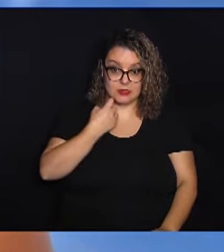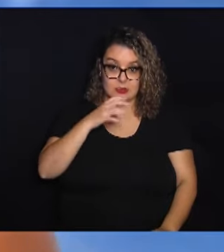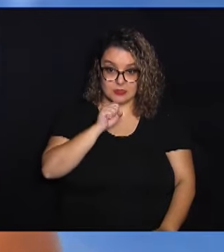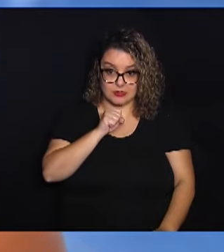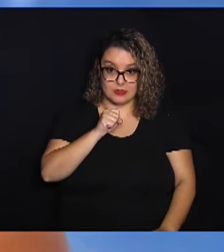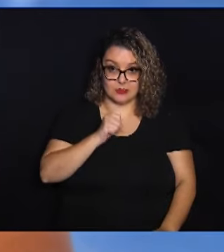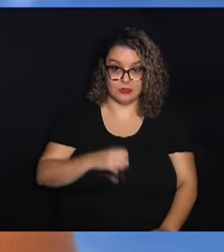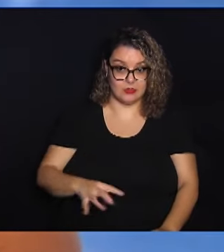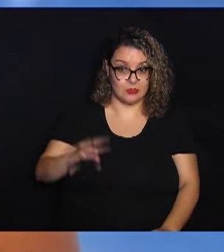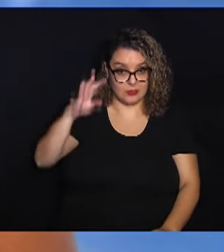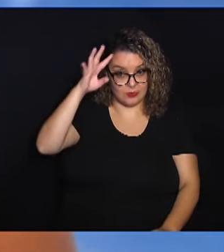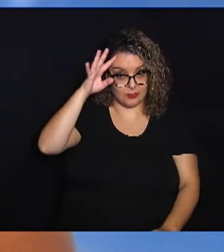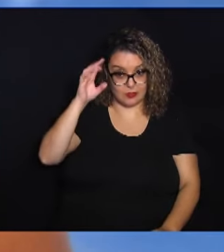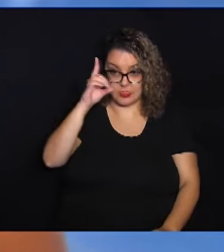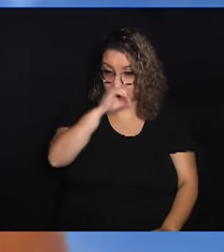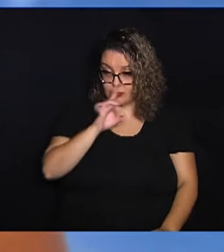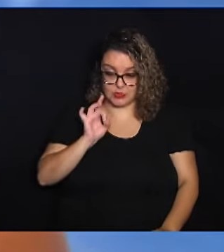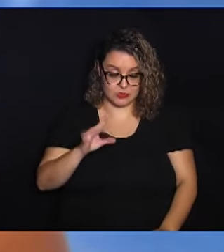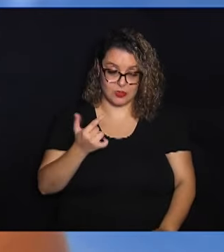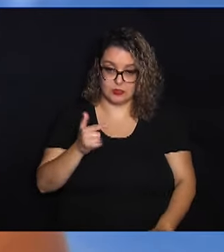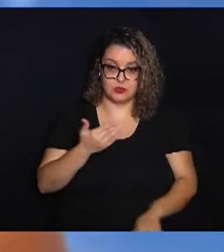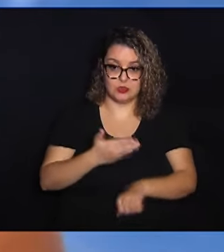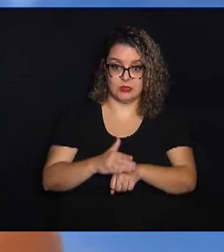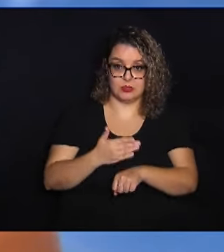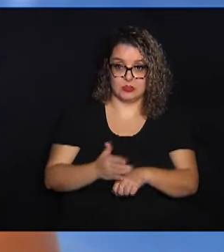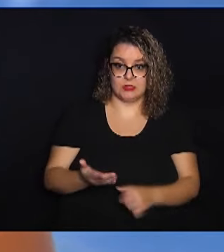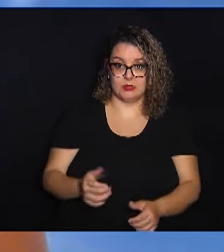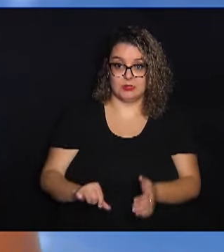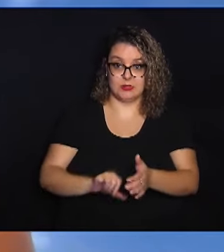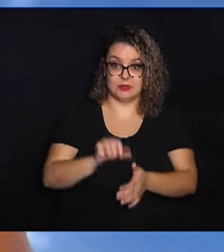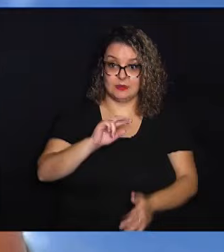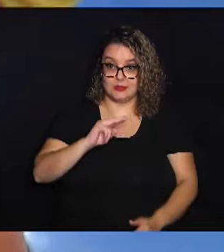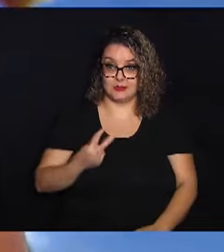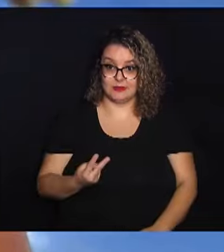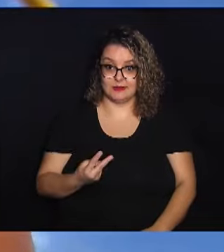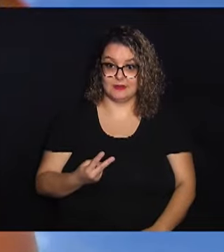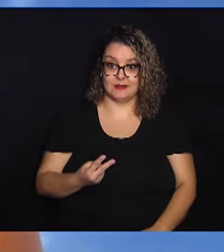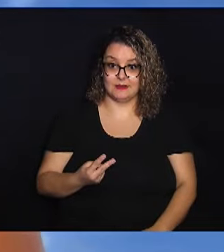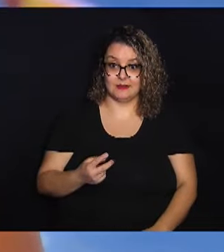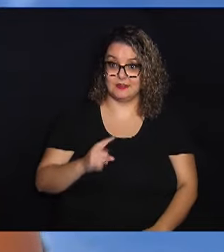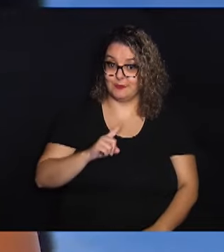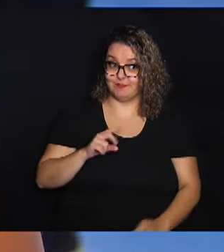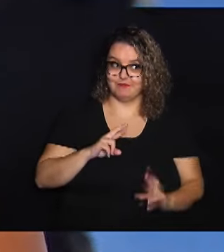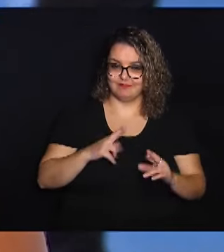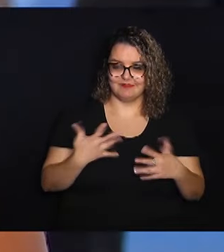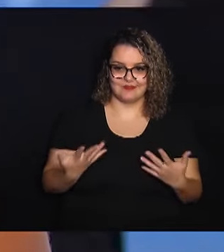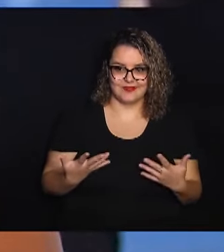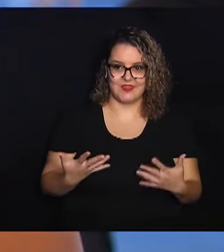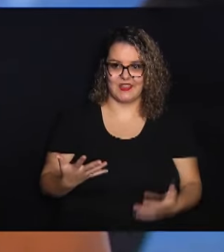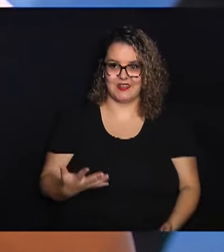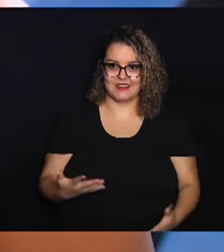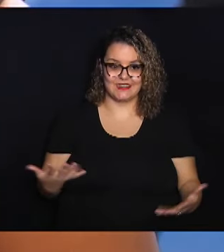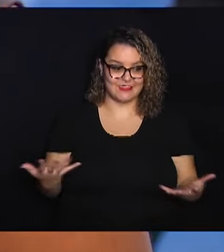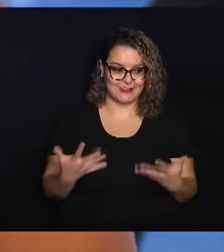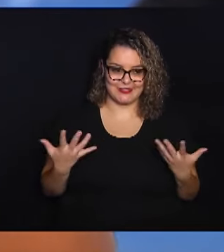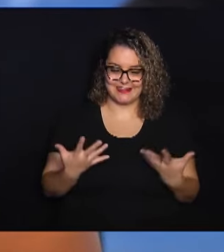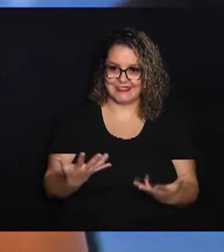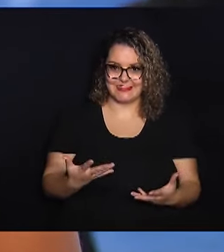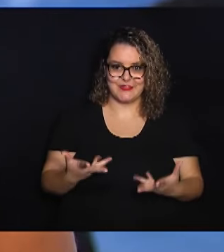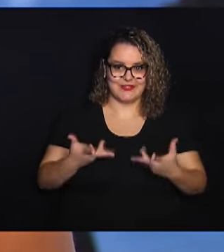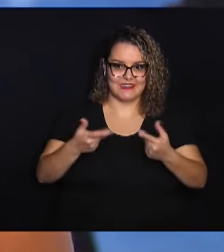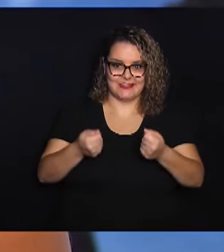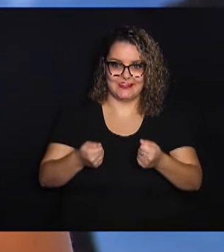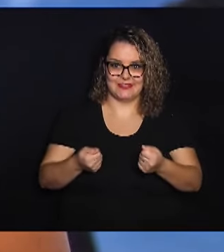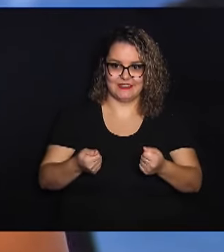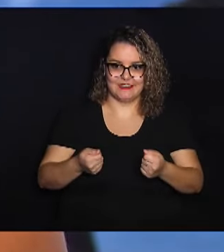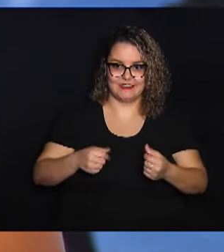e domingo só que eu não treino e tá a primeira vez eu realmente não esperava e tá sendo muito muito empolgante tá no meio